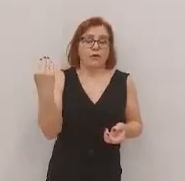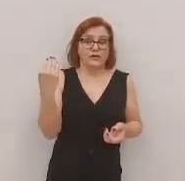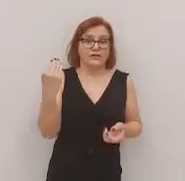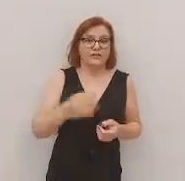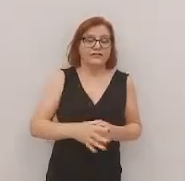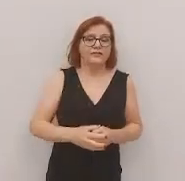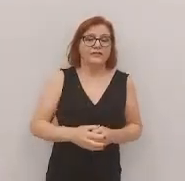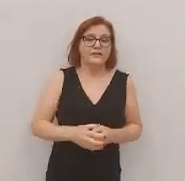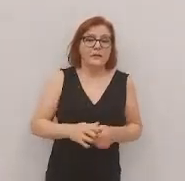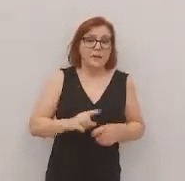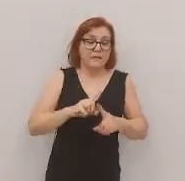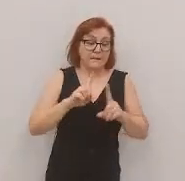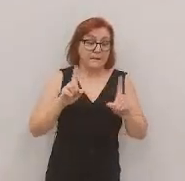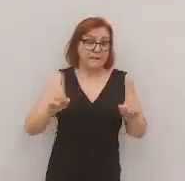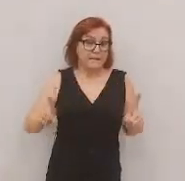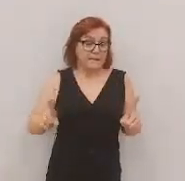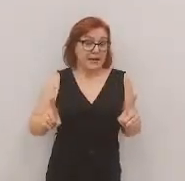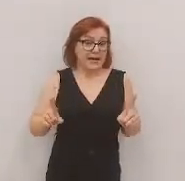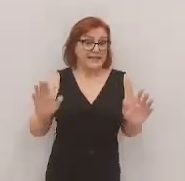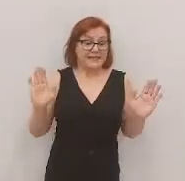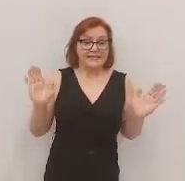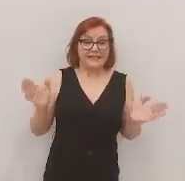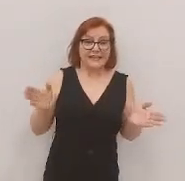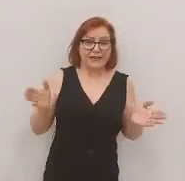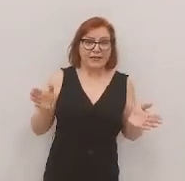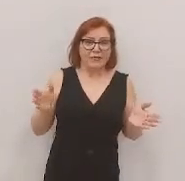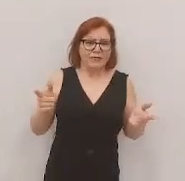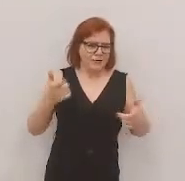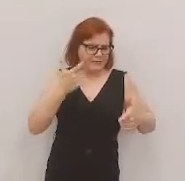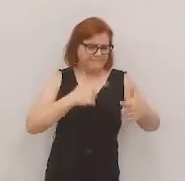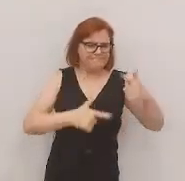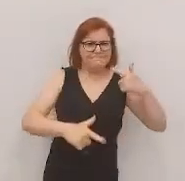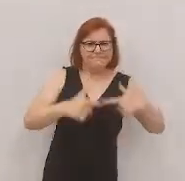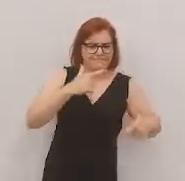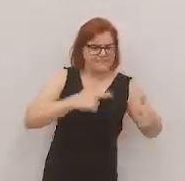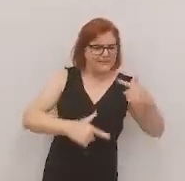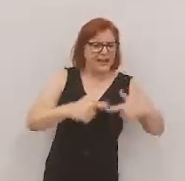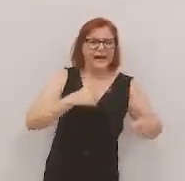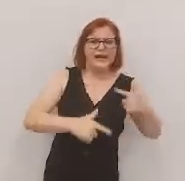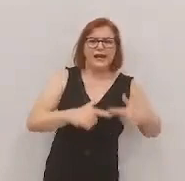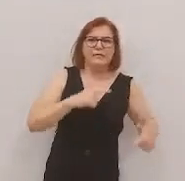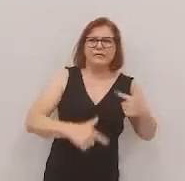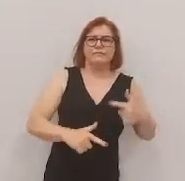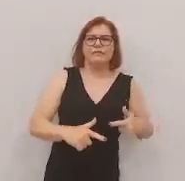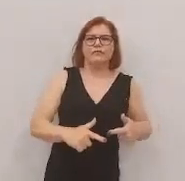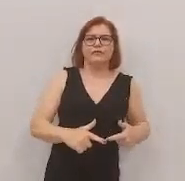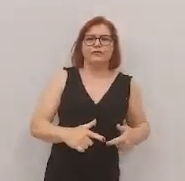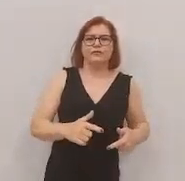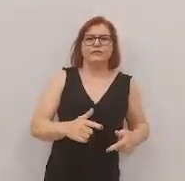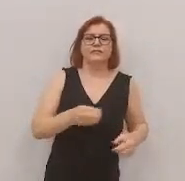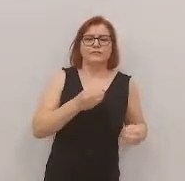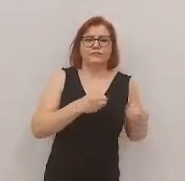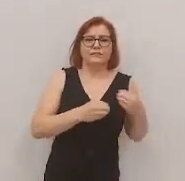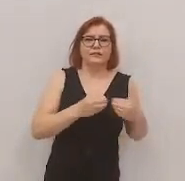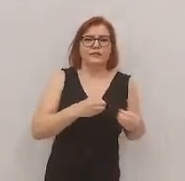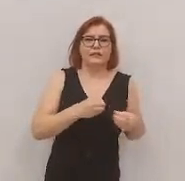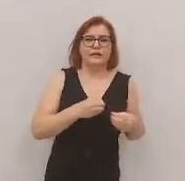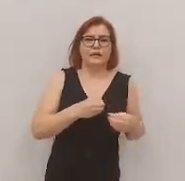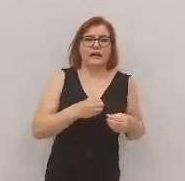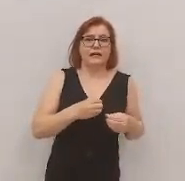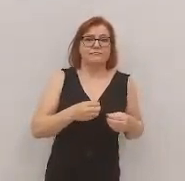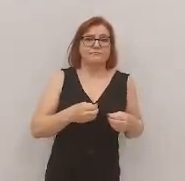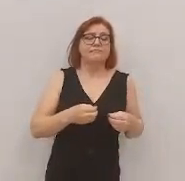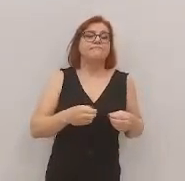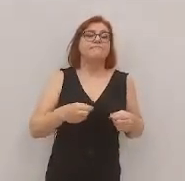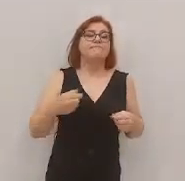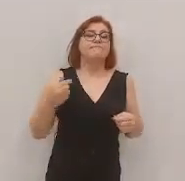Senhor Jesus, mas agora não tem registro nenhum mais. Então Ele não pode nos condenar.